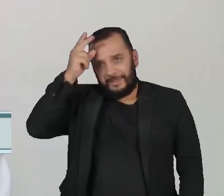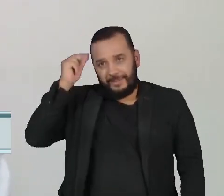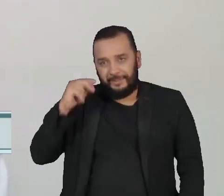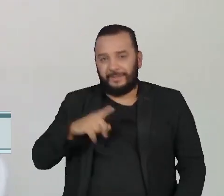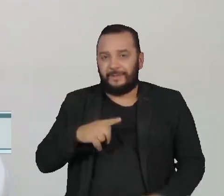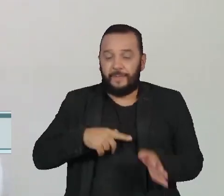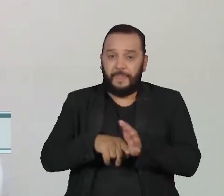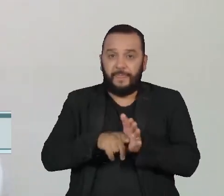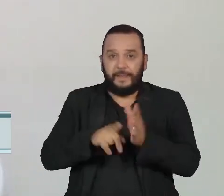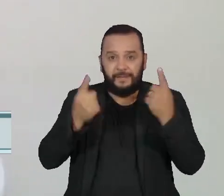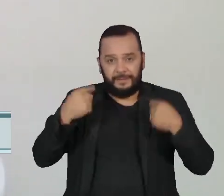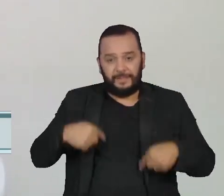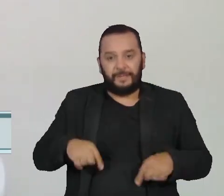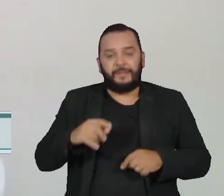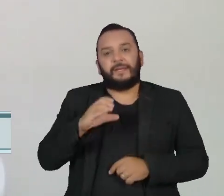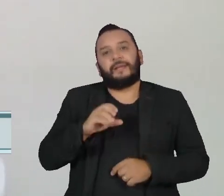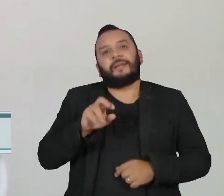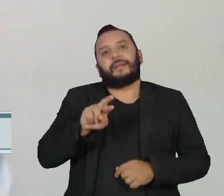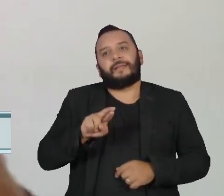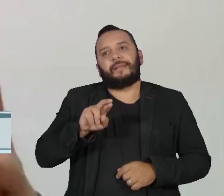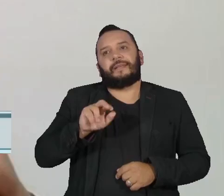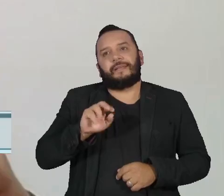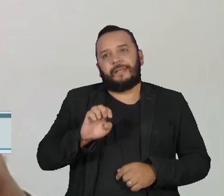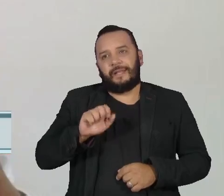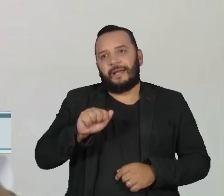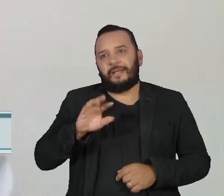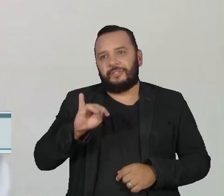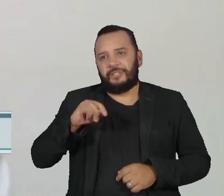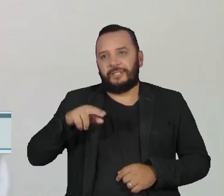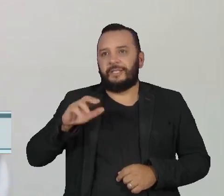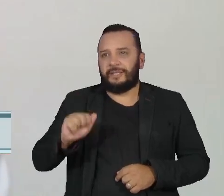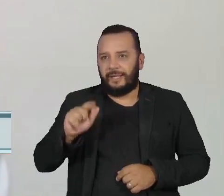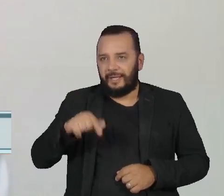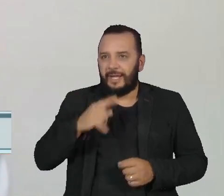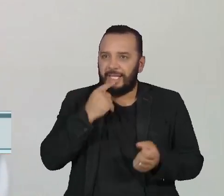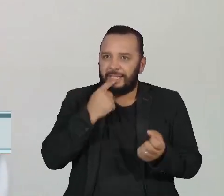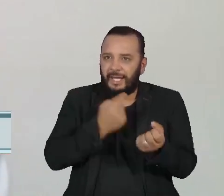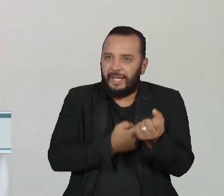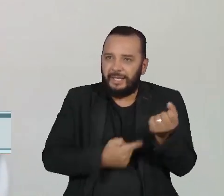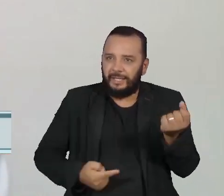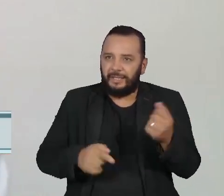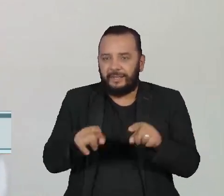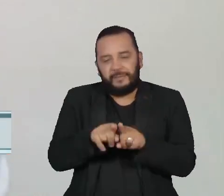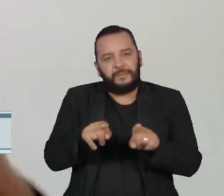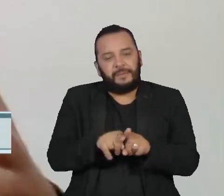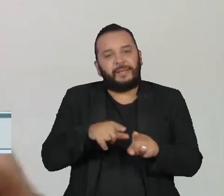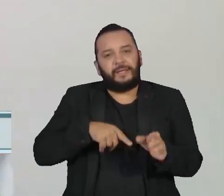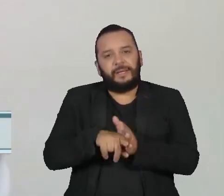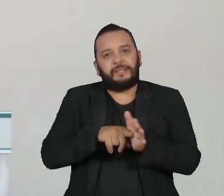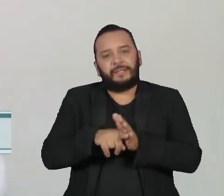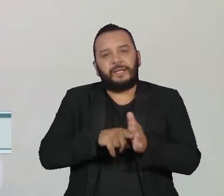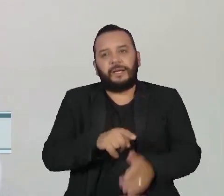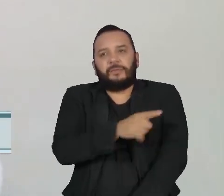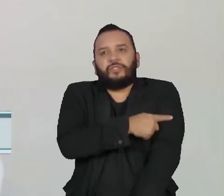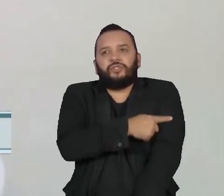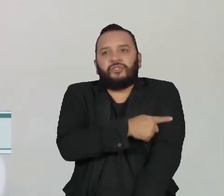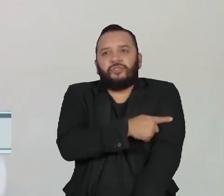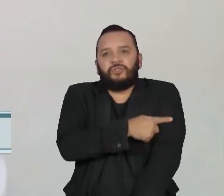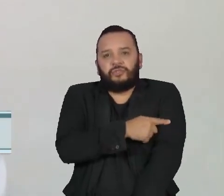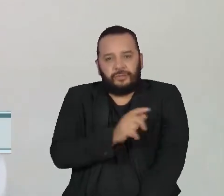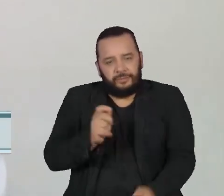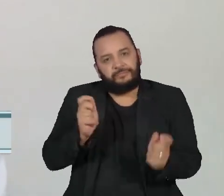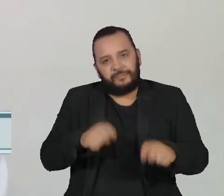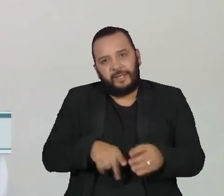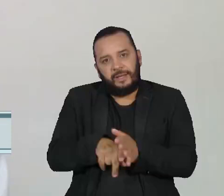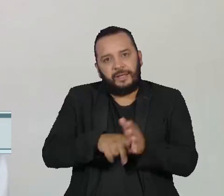são o exame de creatinina, que é feito no sangue, e um exame simples de urina. Então, da forma como o Sistema Único de Saúde